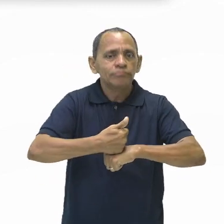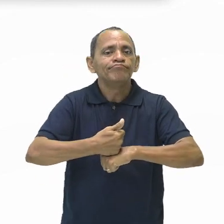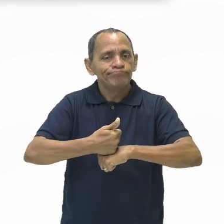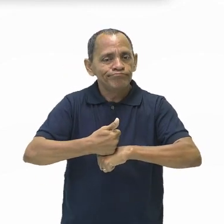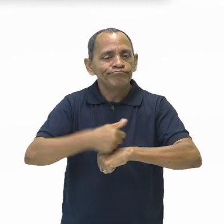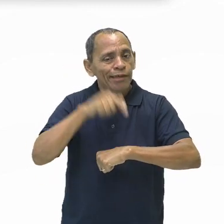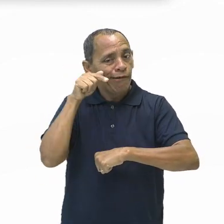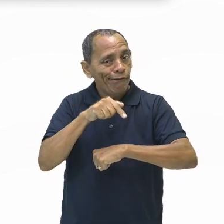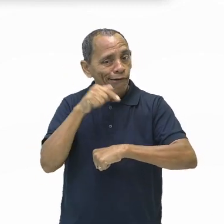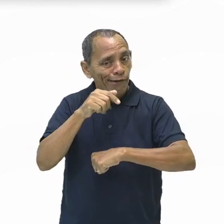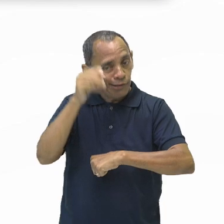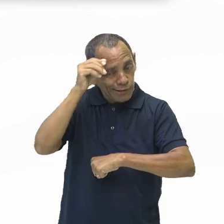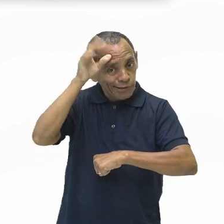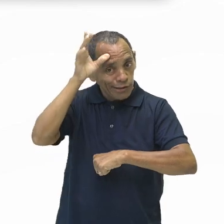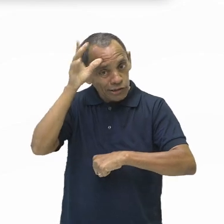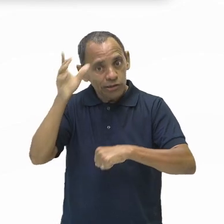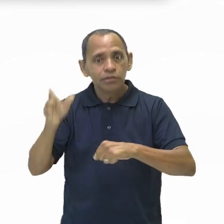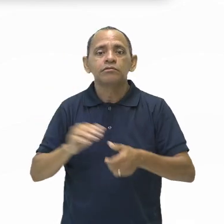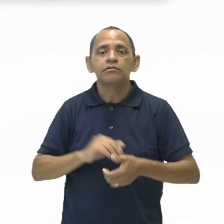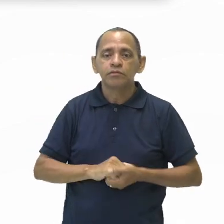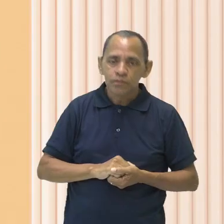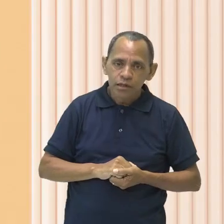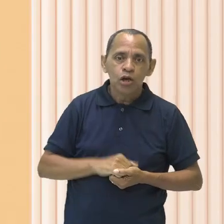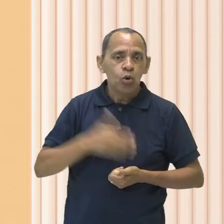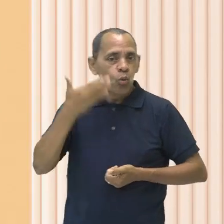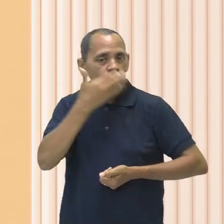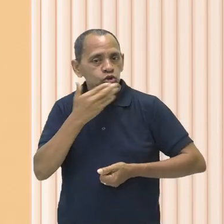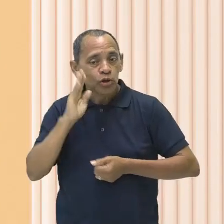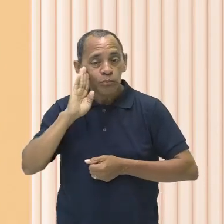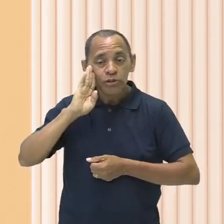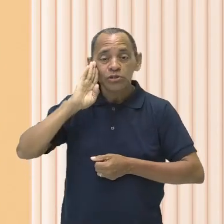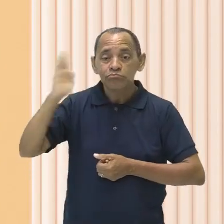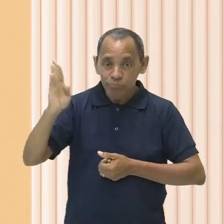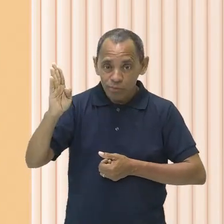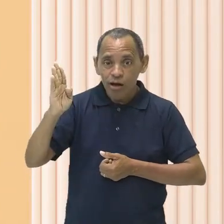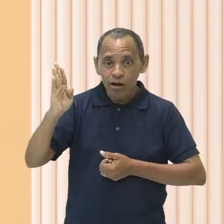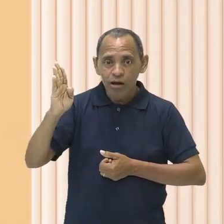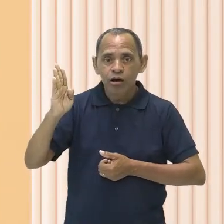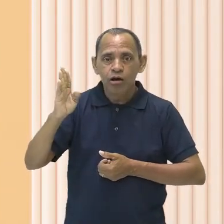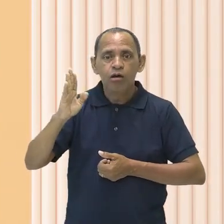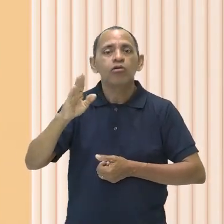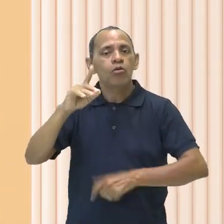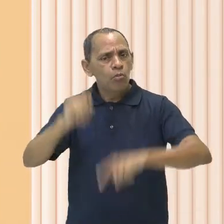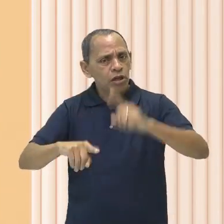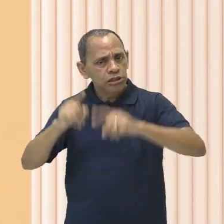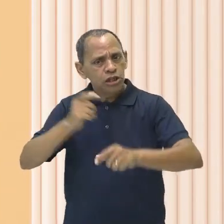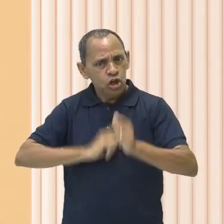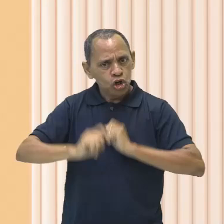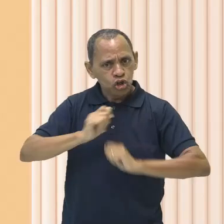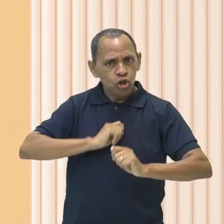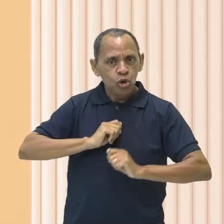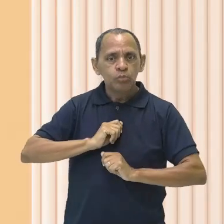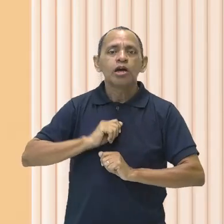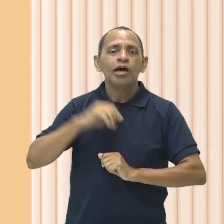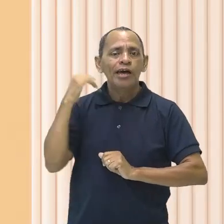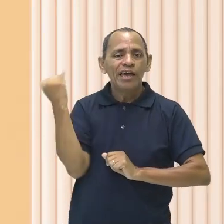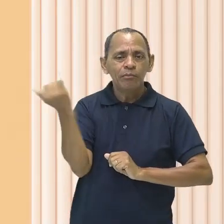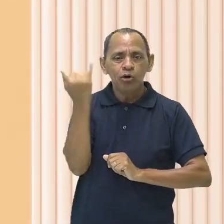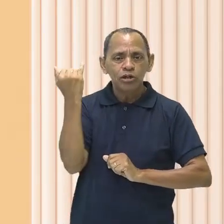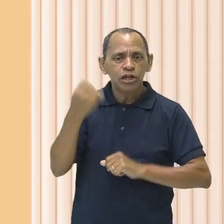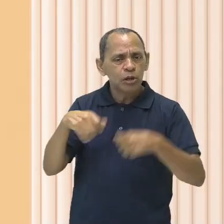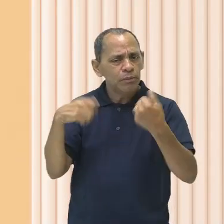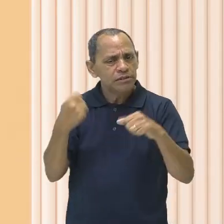que, já que o açúcar era o principal motor da economia, era fundamental, era necessário